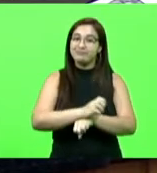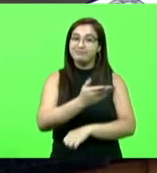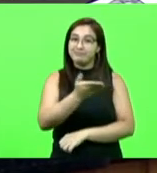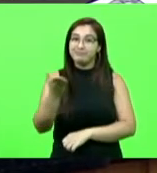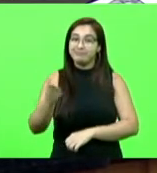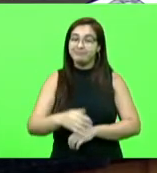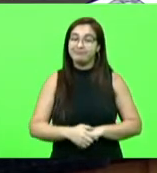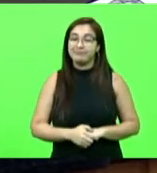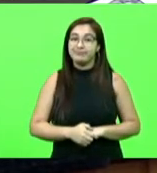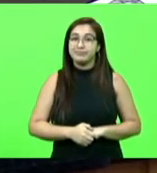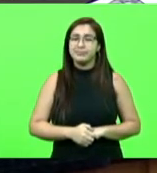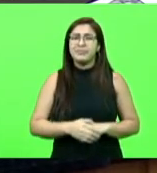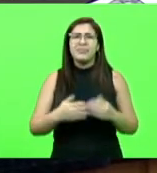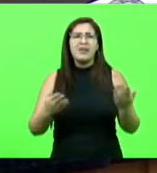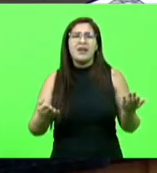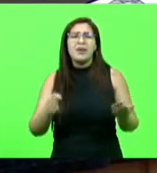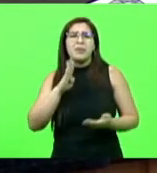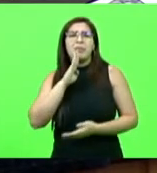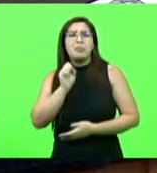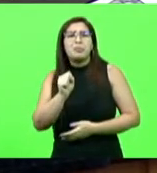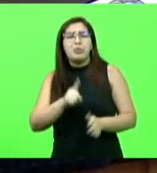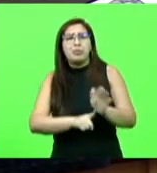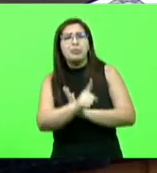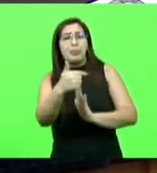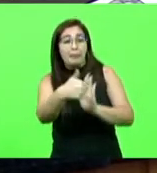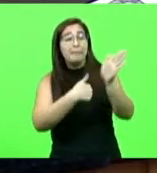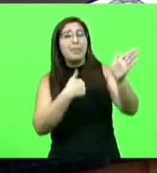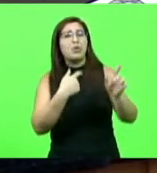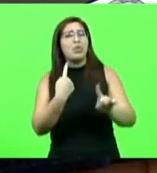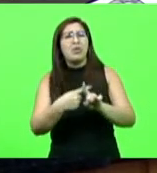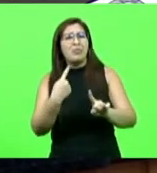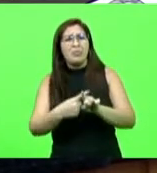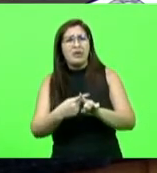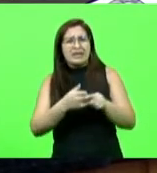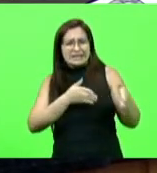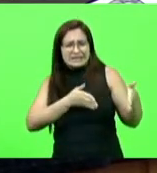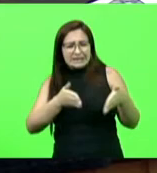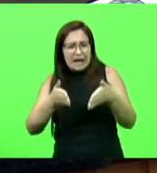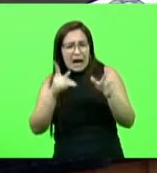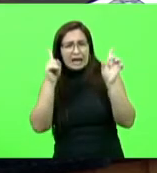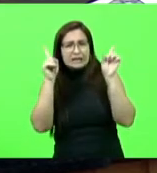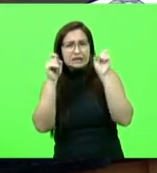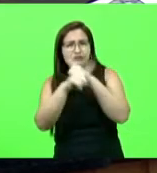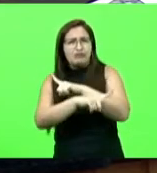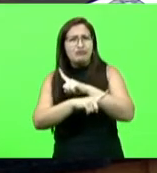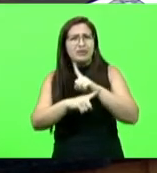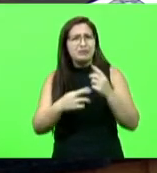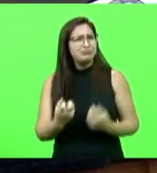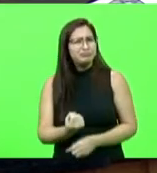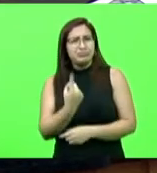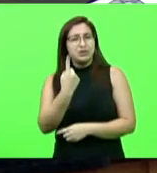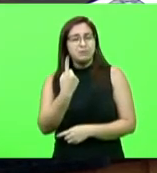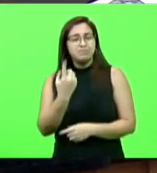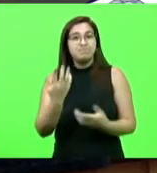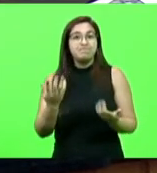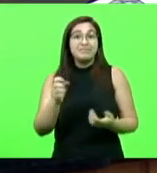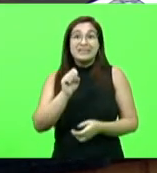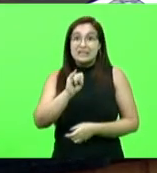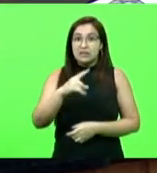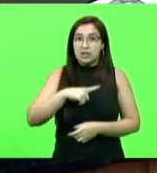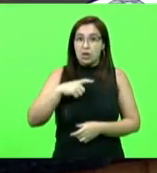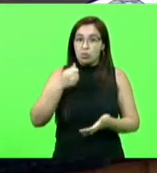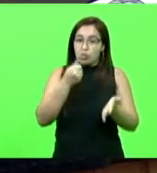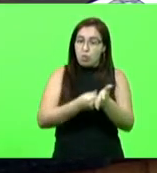mesmo. Mas, Bruno, por que fazer por esse caminho tão distante, tão difícil, tão incomum? Ora, se eu luto contra